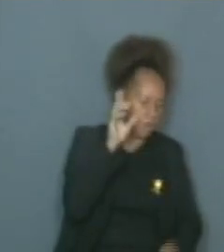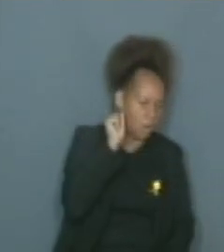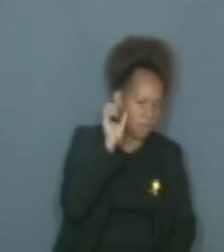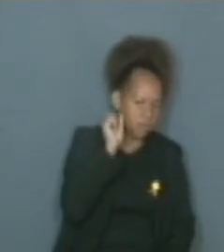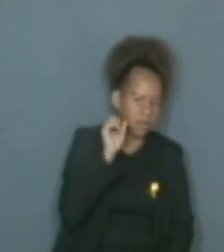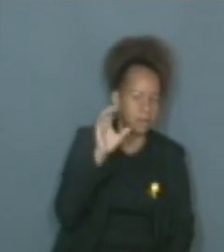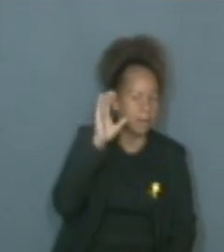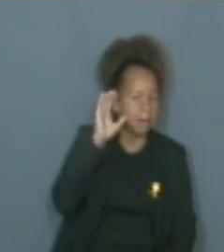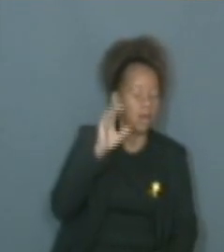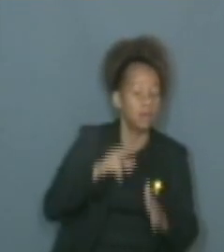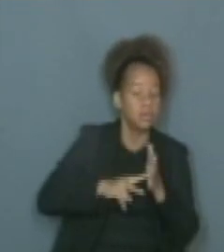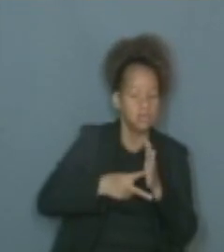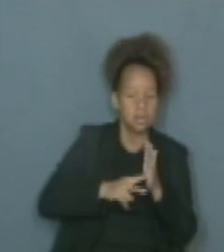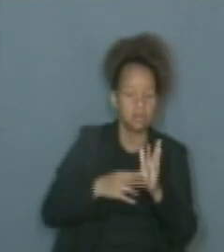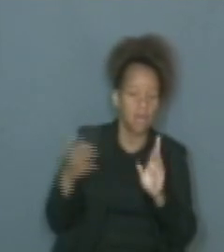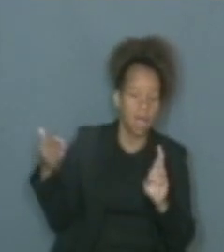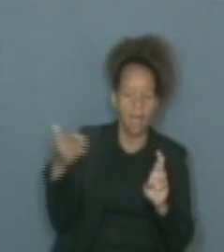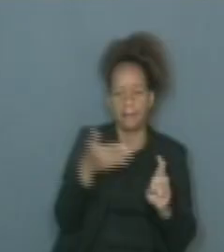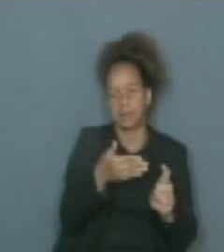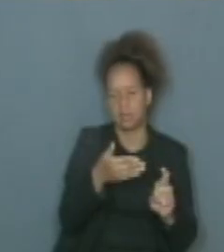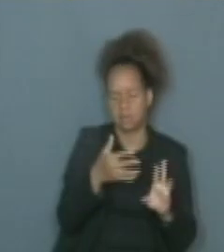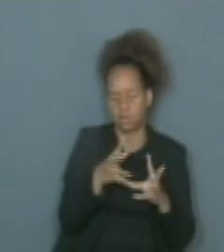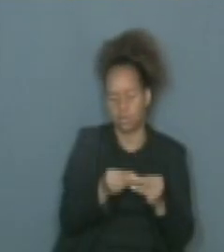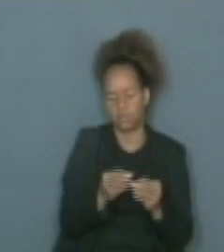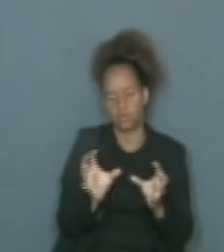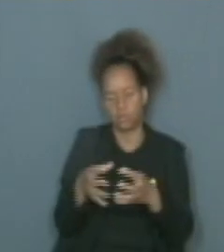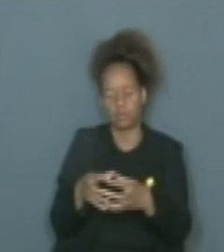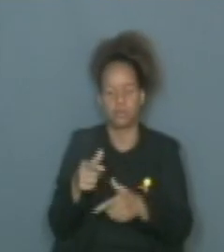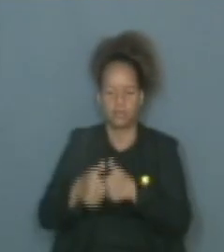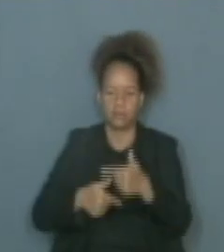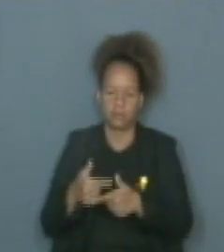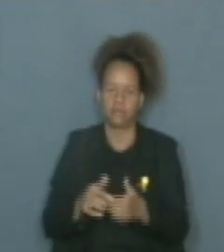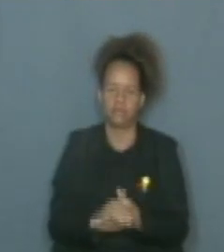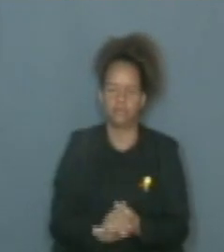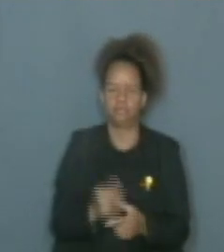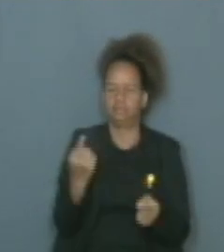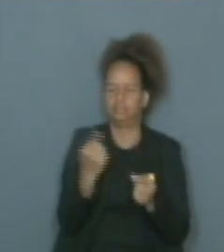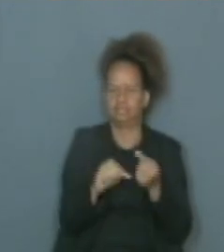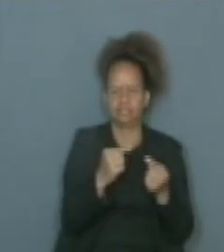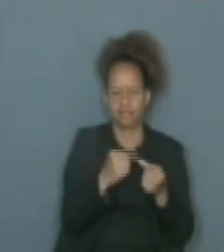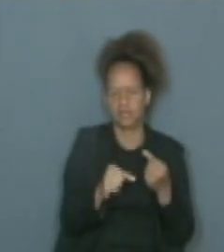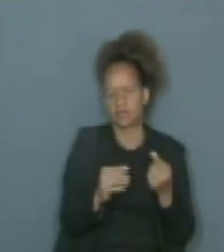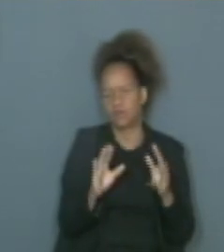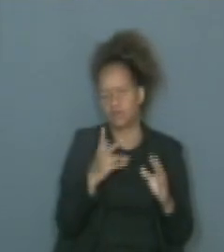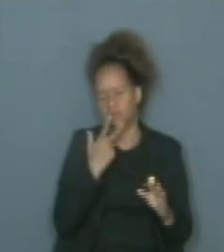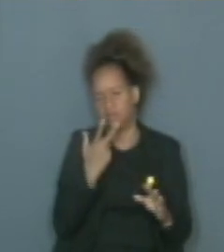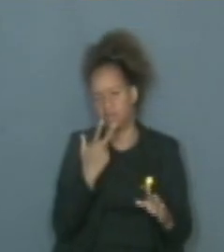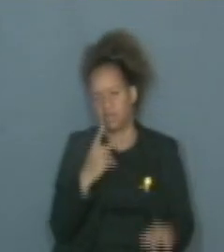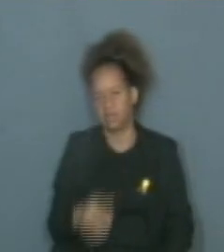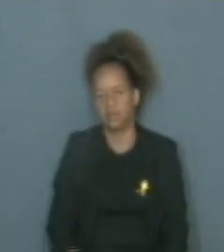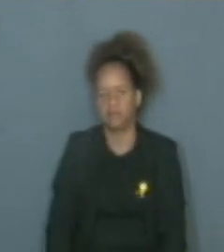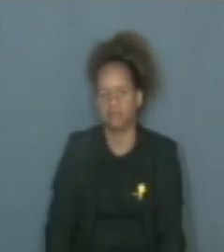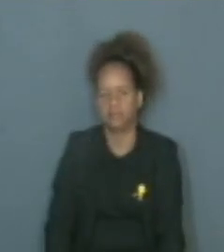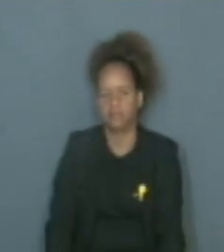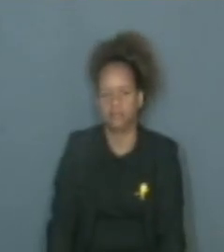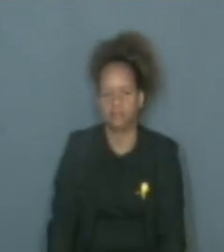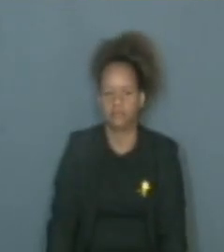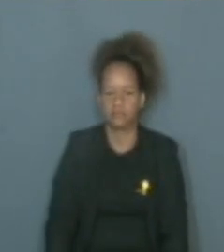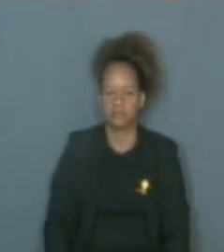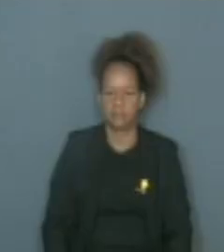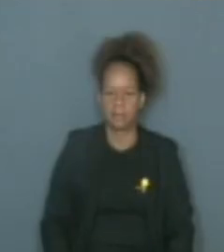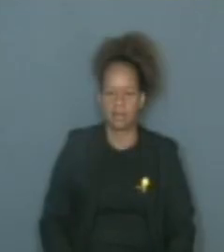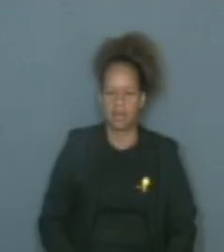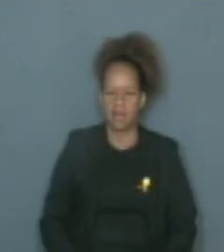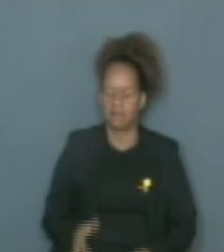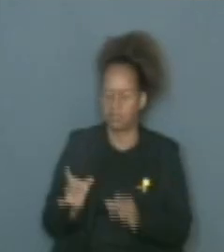repito, o sindicato que representa toda a categoria de servidores. Então, eu discordo de Vossa Excelência quando diz que há uma